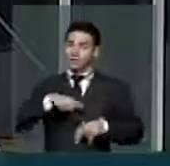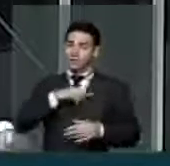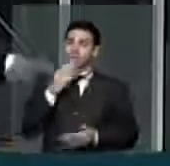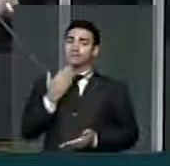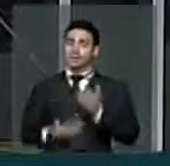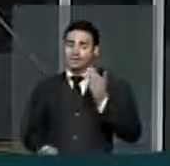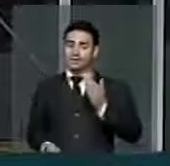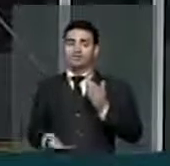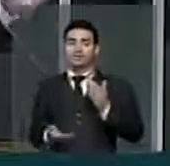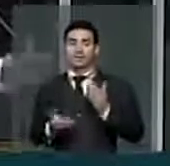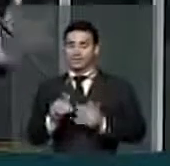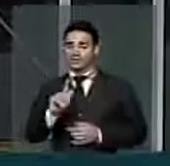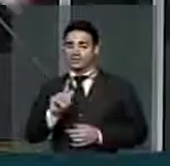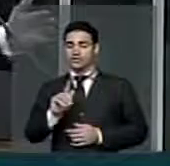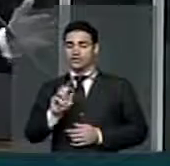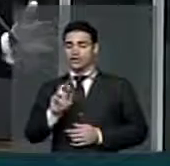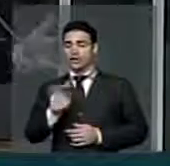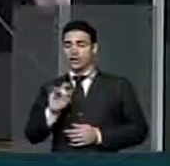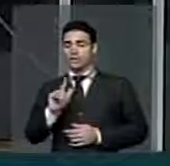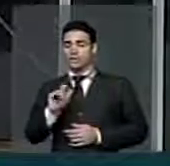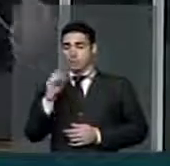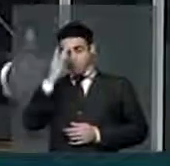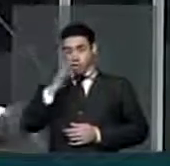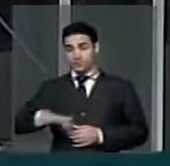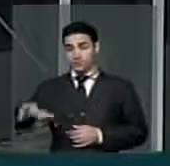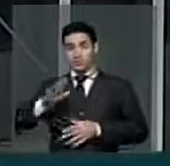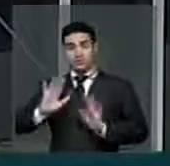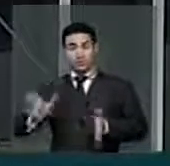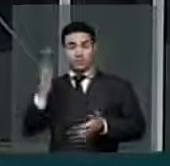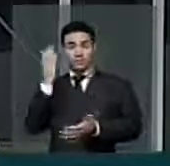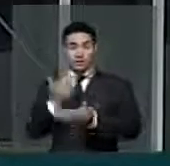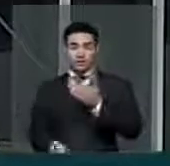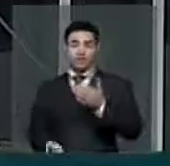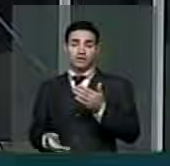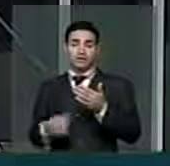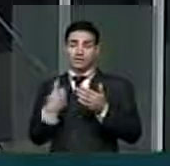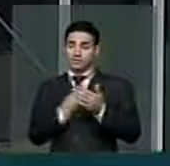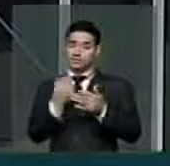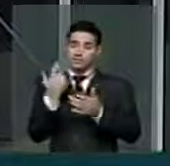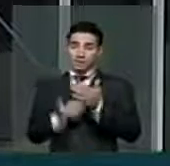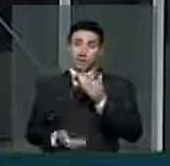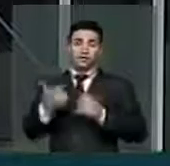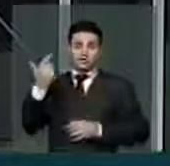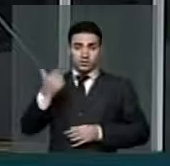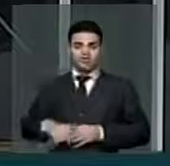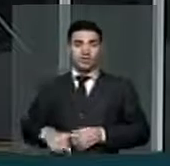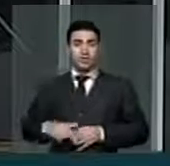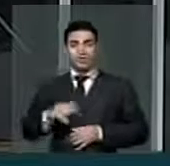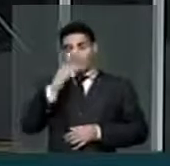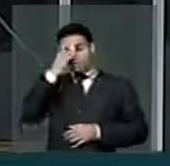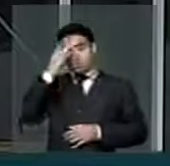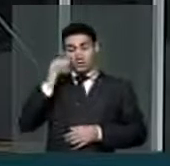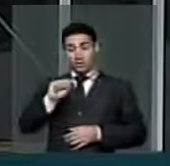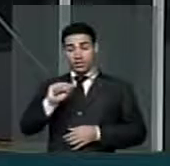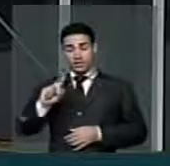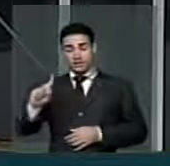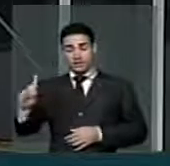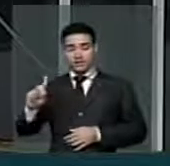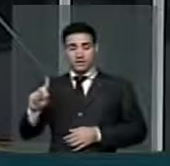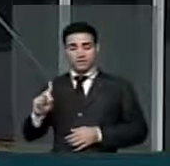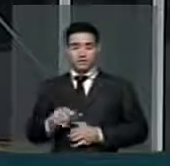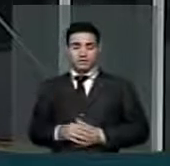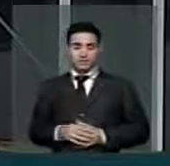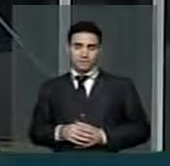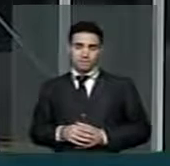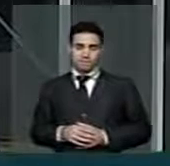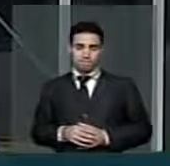geração. Aliás, é uma geração que já foi perdida. Estamos perdendo uma outra geração de adolescentes.